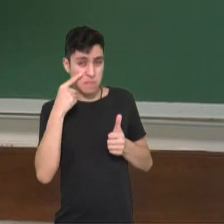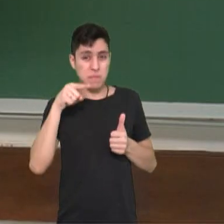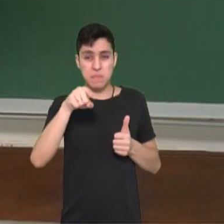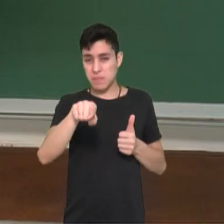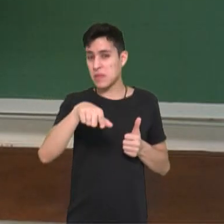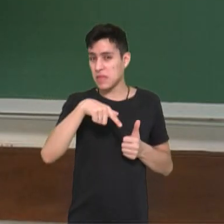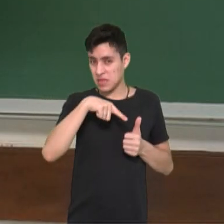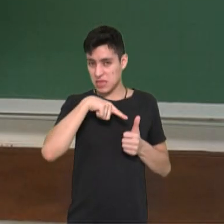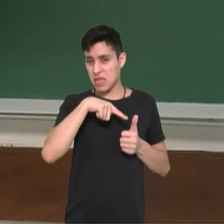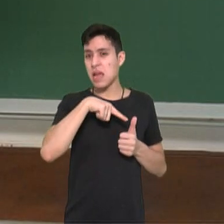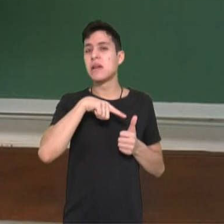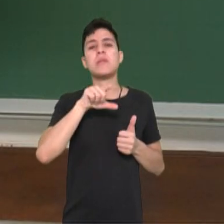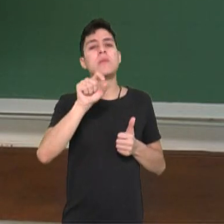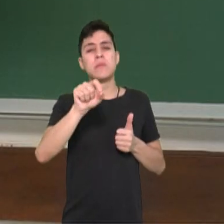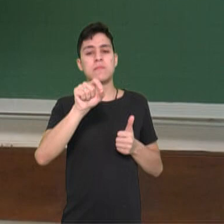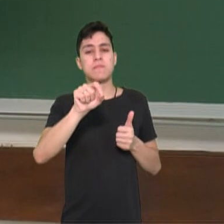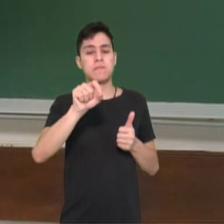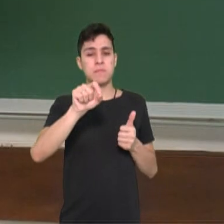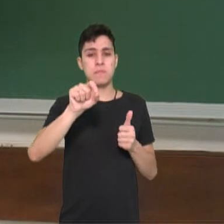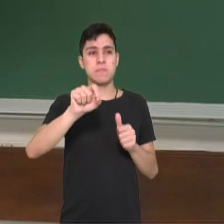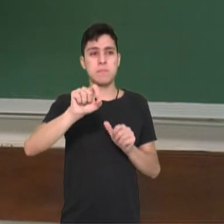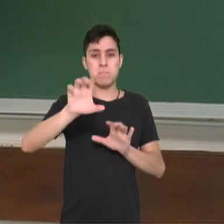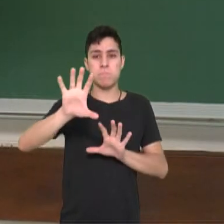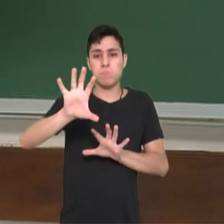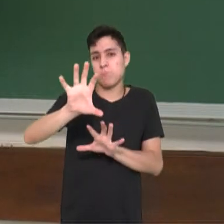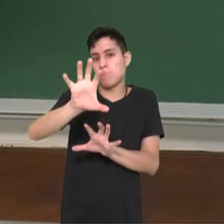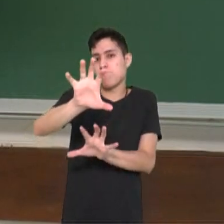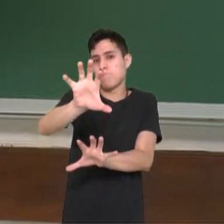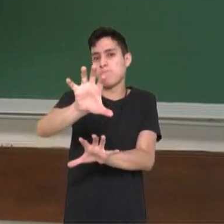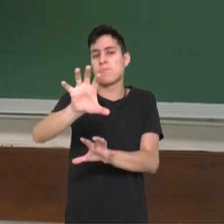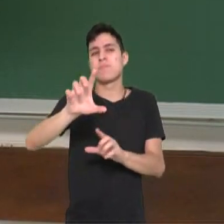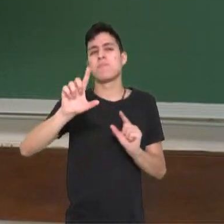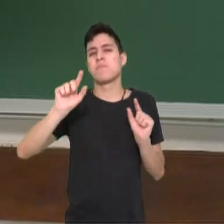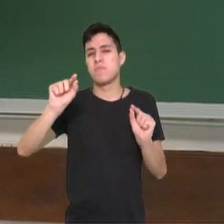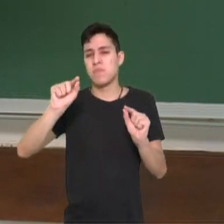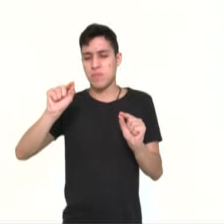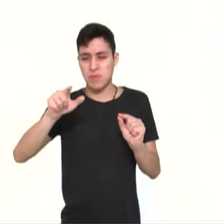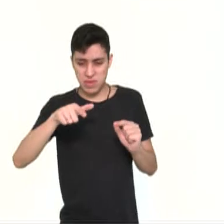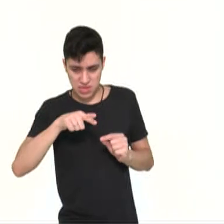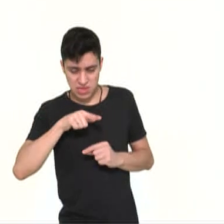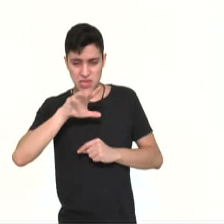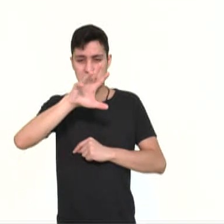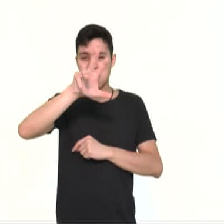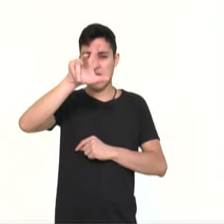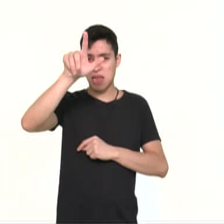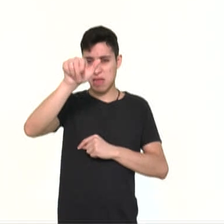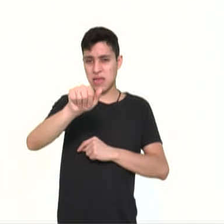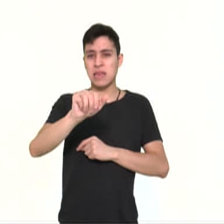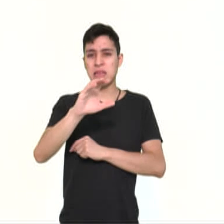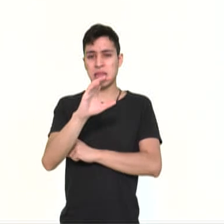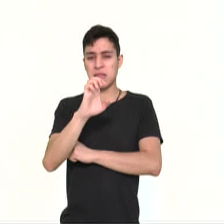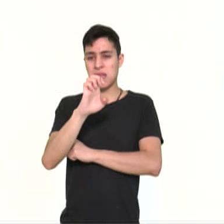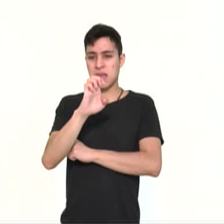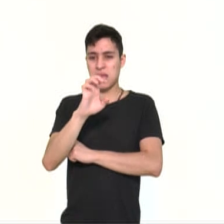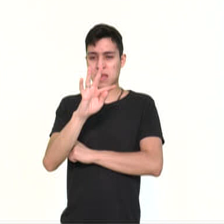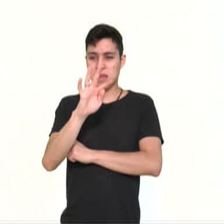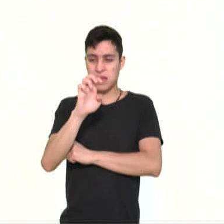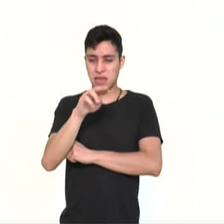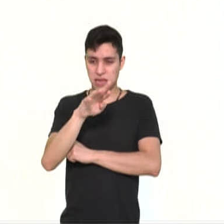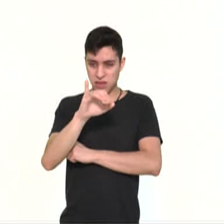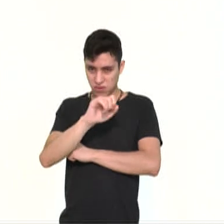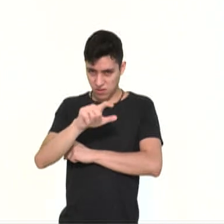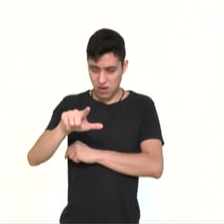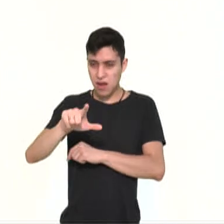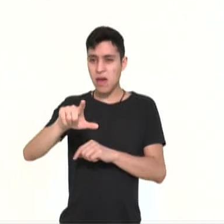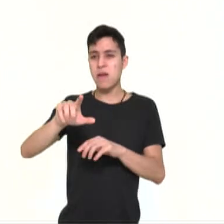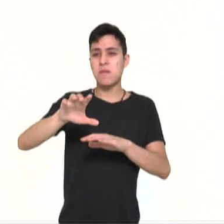duas porções geográficas, né? Que é o que a gente chama de a África setentrional, que ela está localizada ao norte